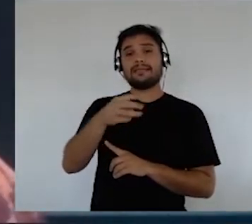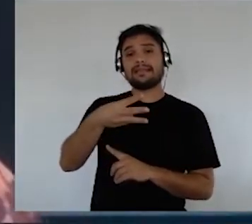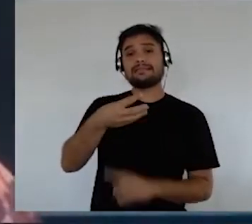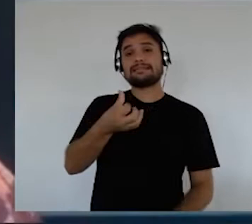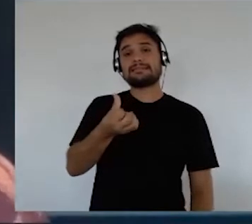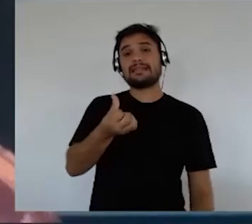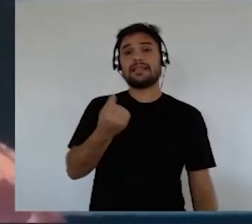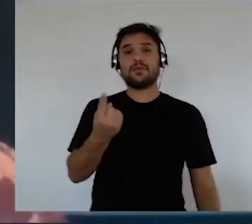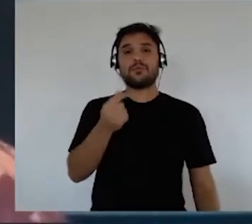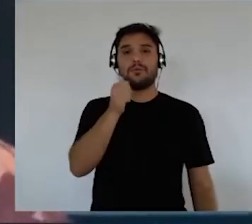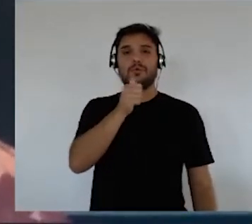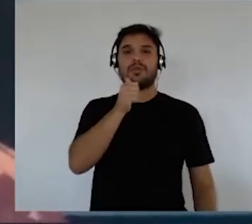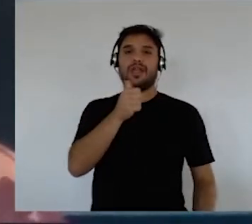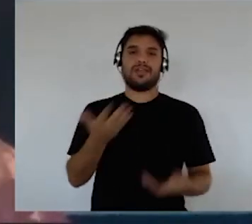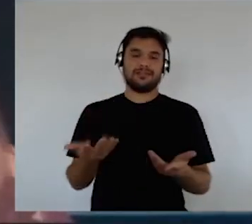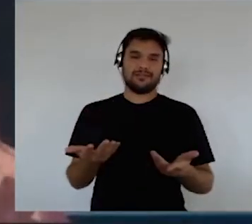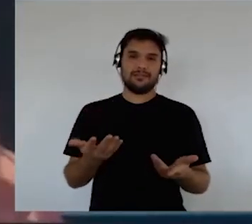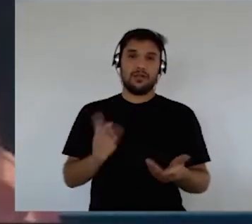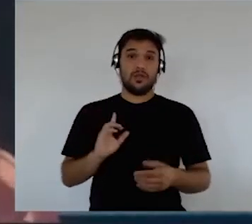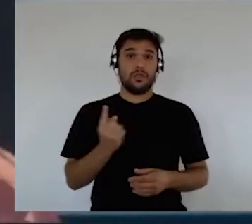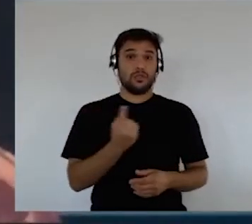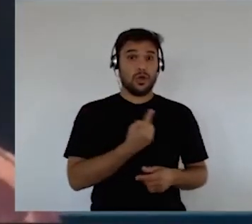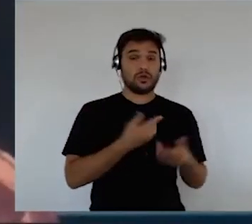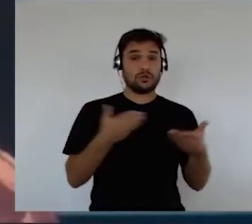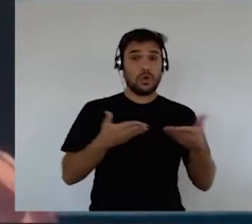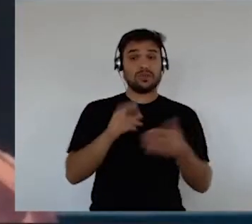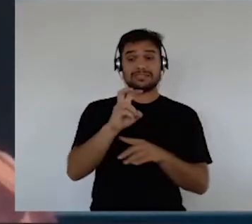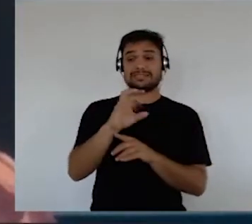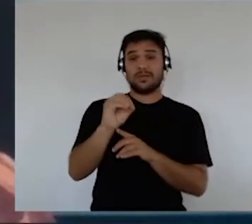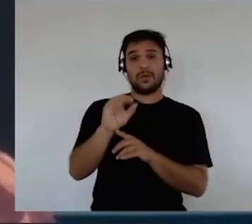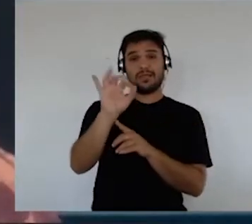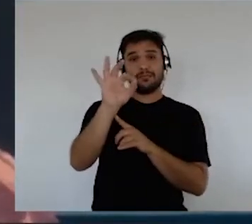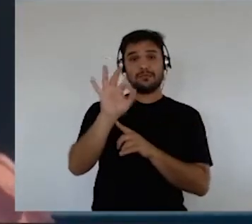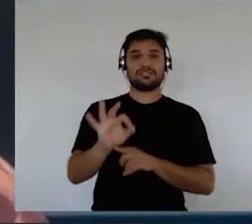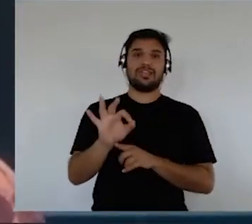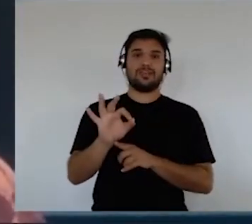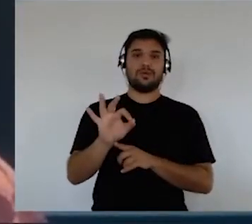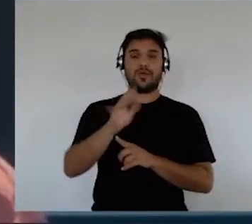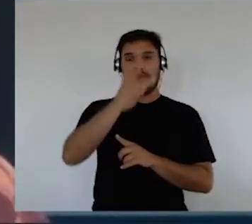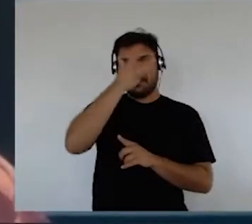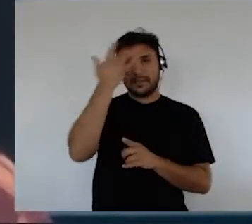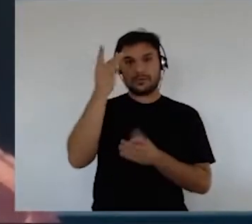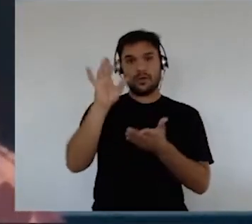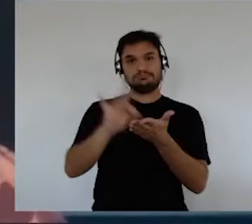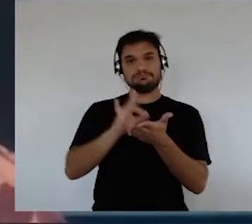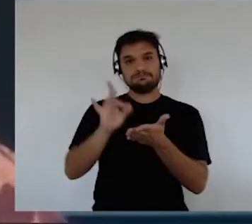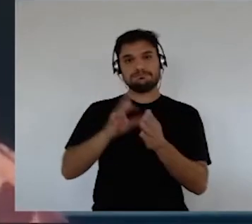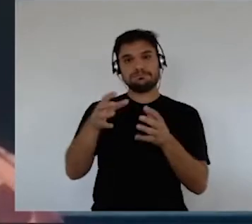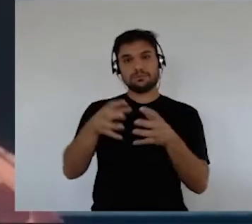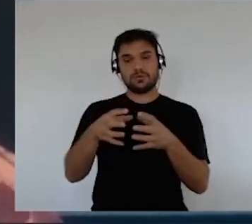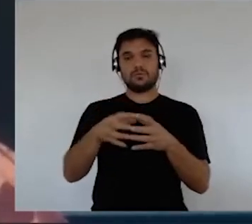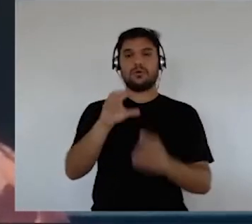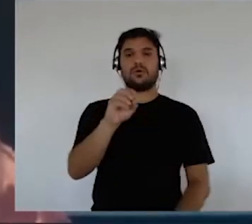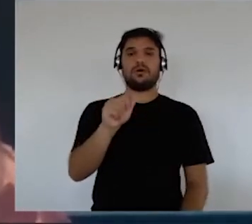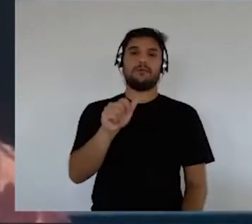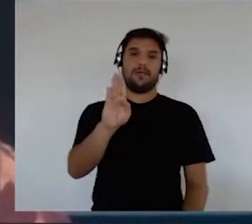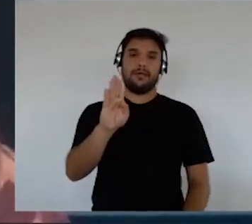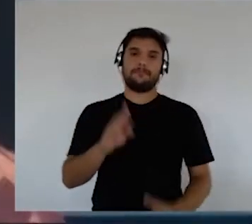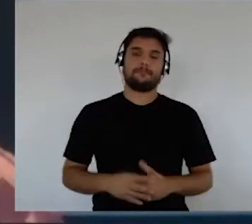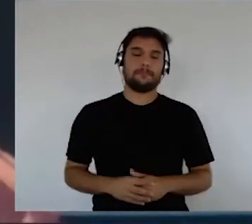598.361 mulheres. Nós somos hoje 50% dos inscritos nos quadros da nossa